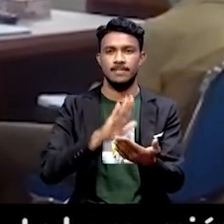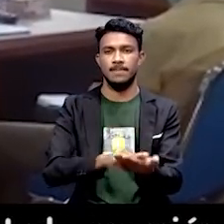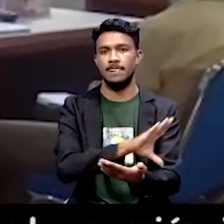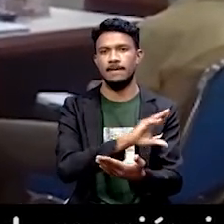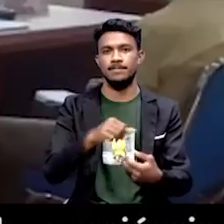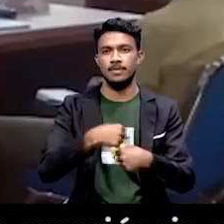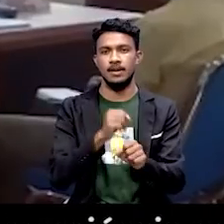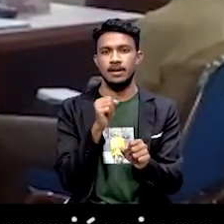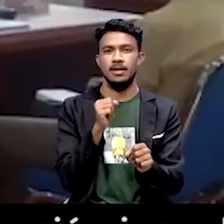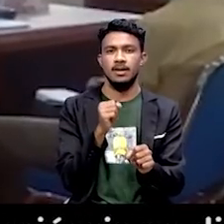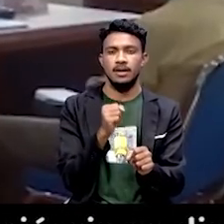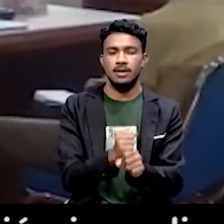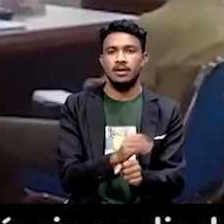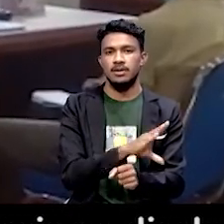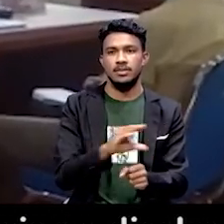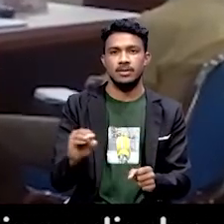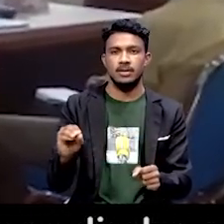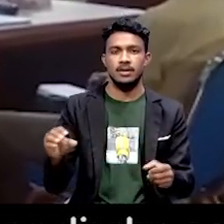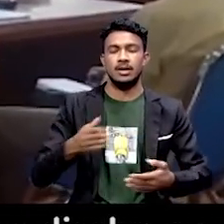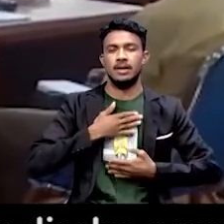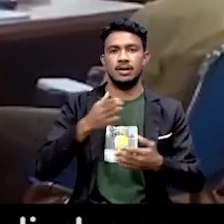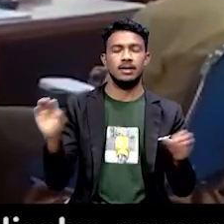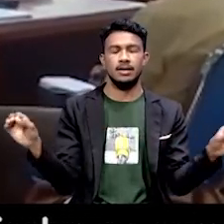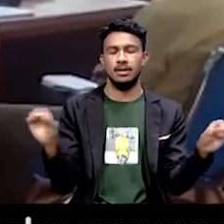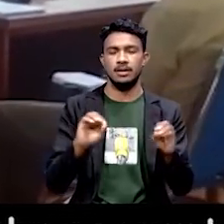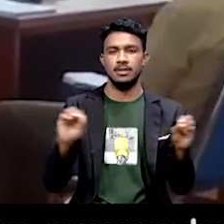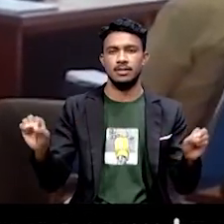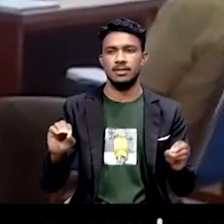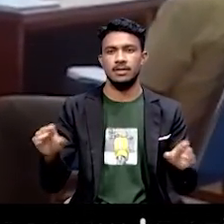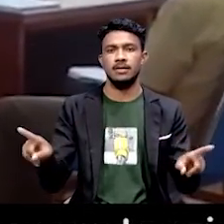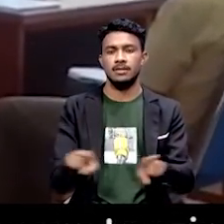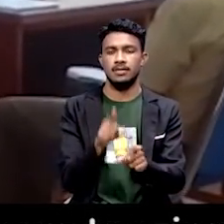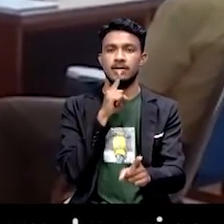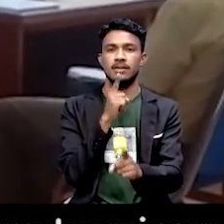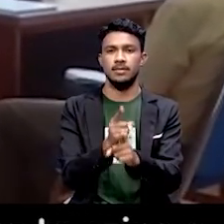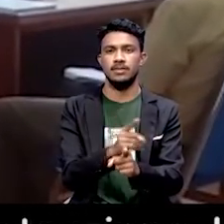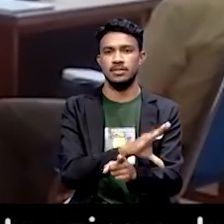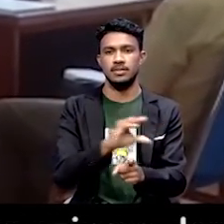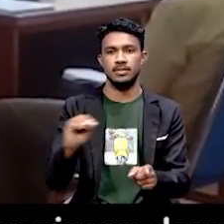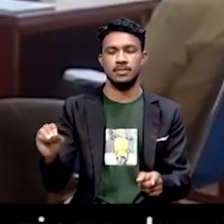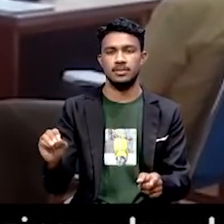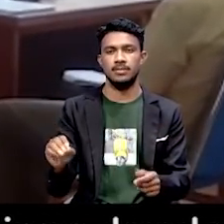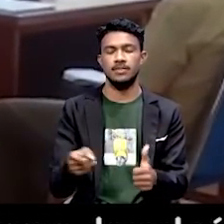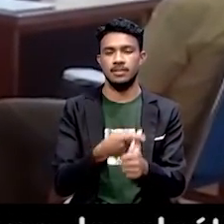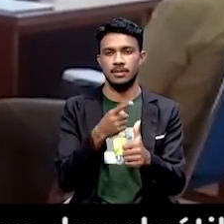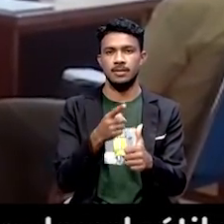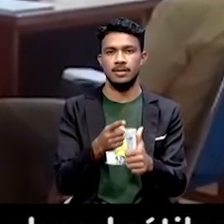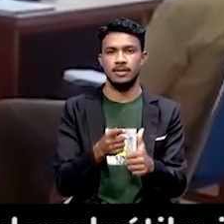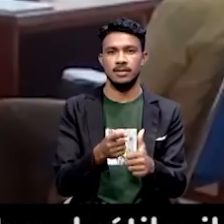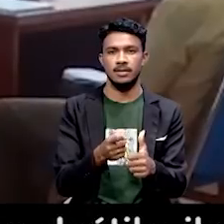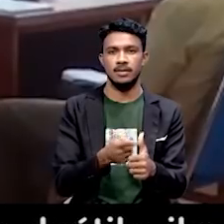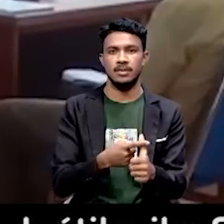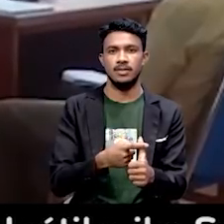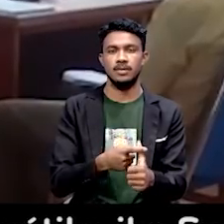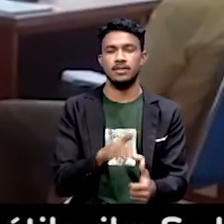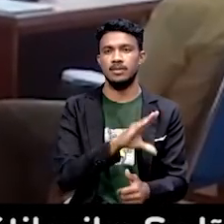fragilidade do sistema de controle da fronteira e de terrestre, assim verifica-se o perigo de fuga. Pelo exposto, o Tribunal